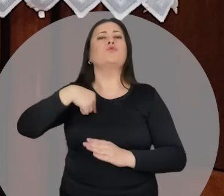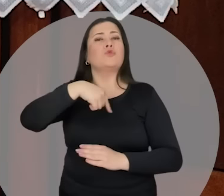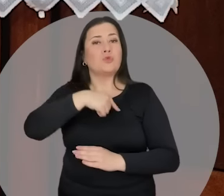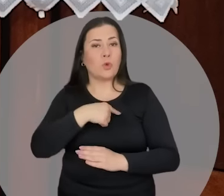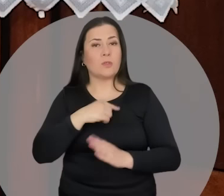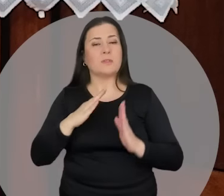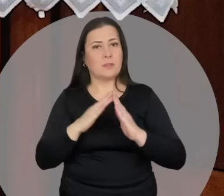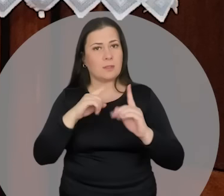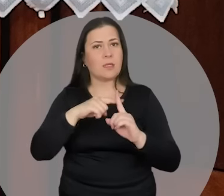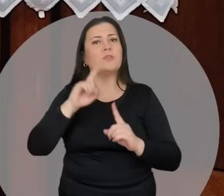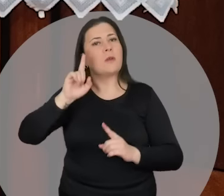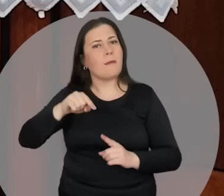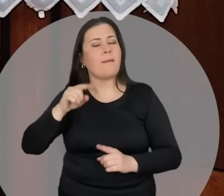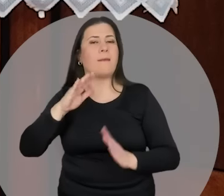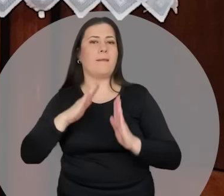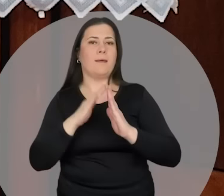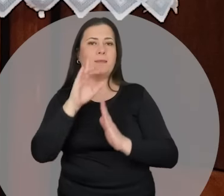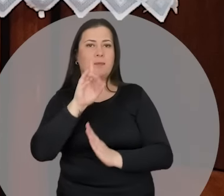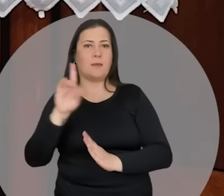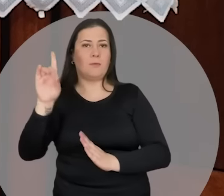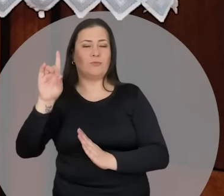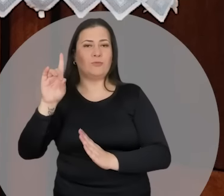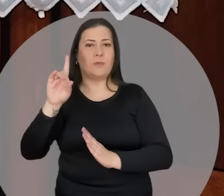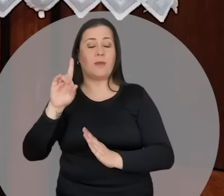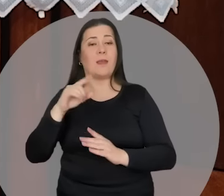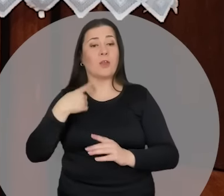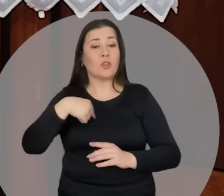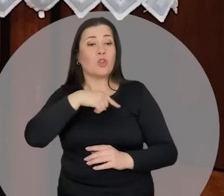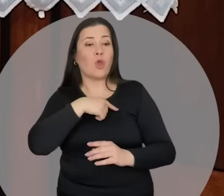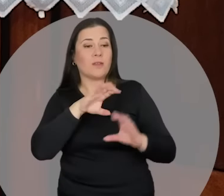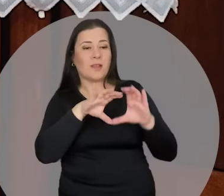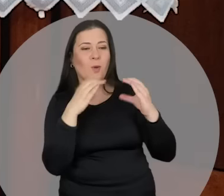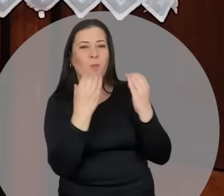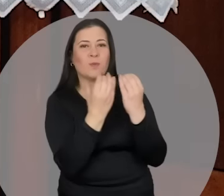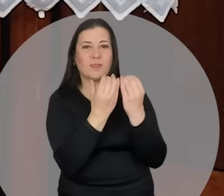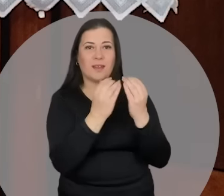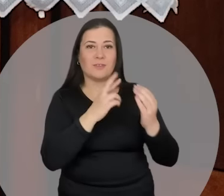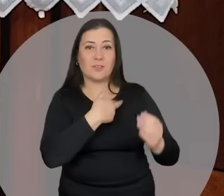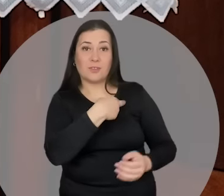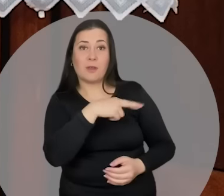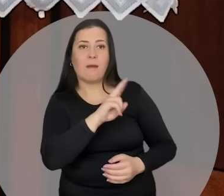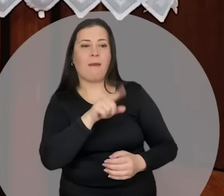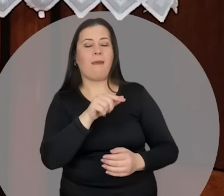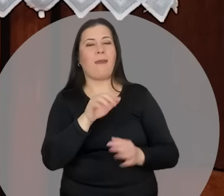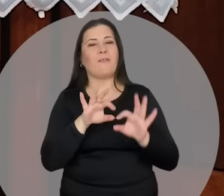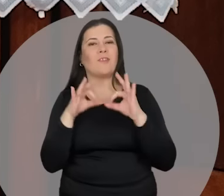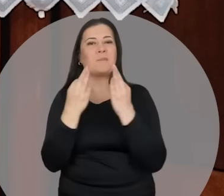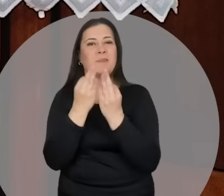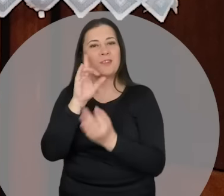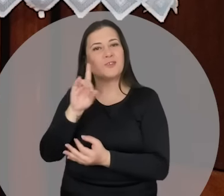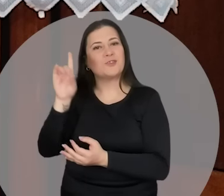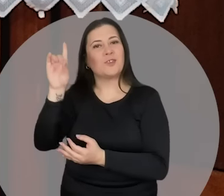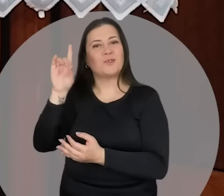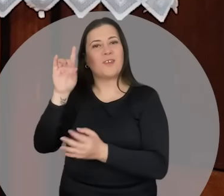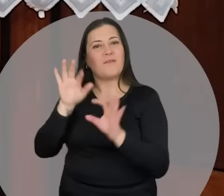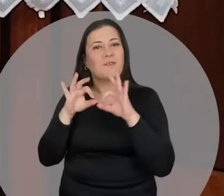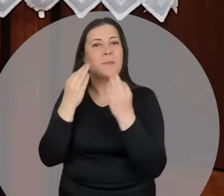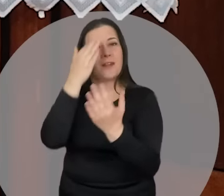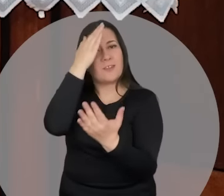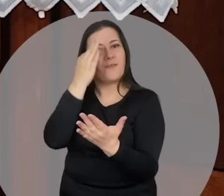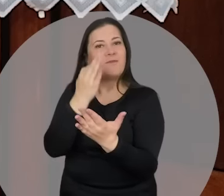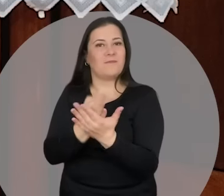de fé. Logo, ali também é lugar de servir a Deus e às pessoas,